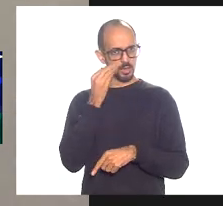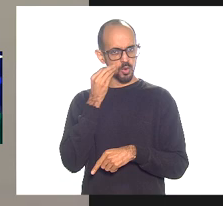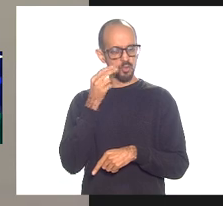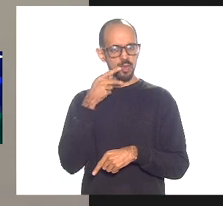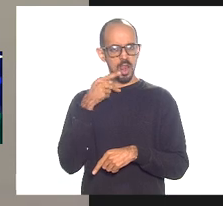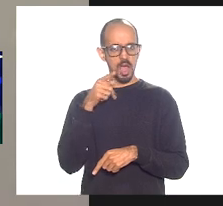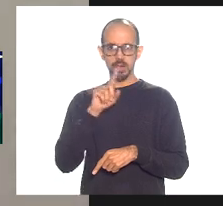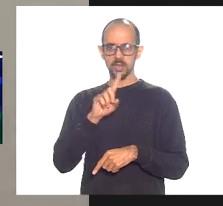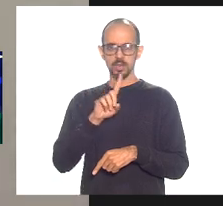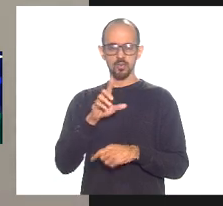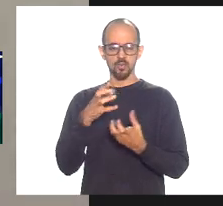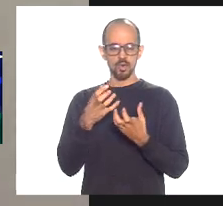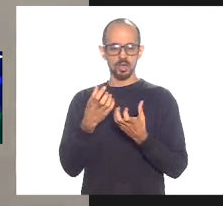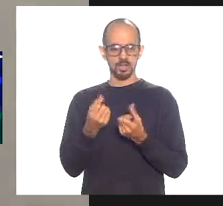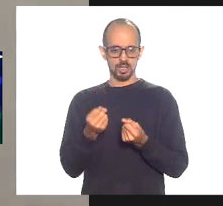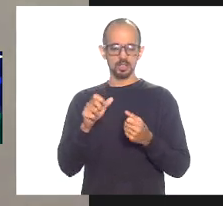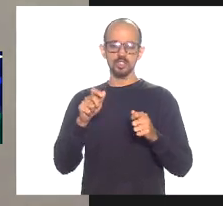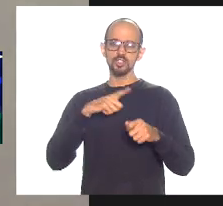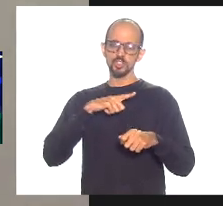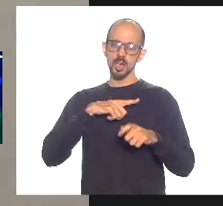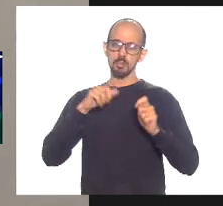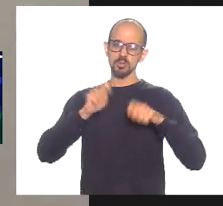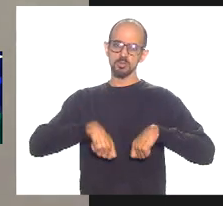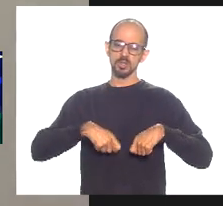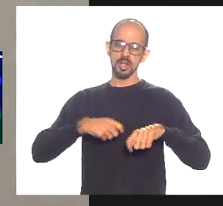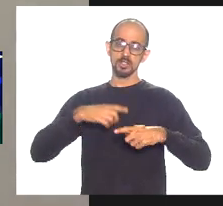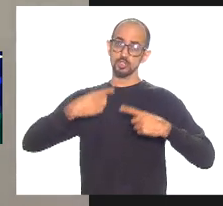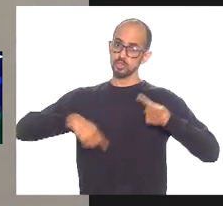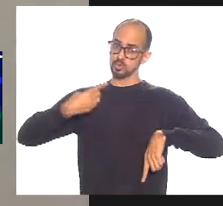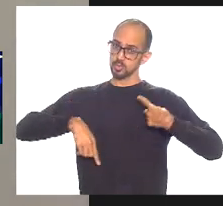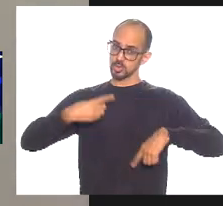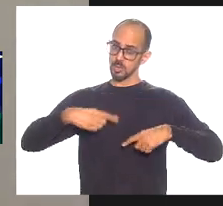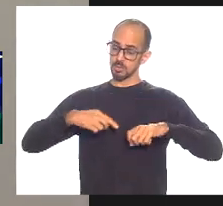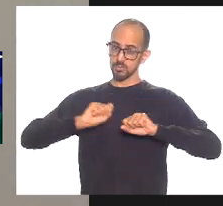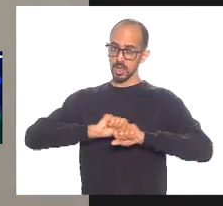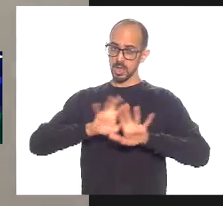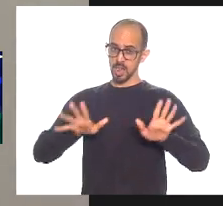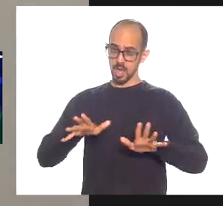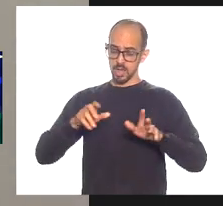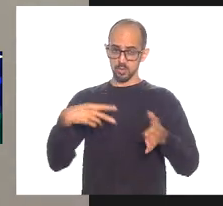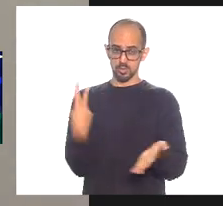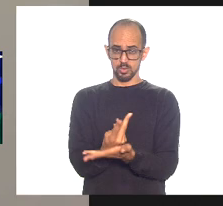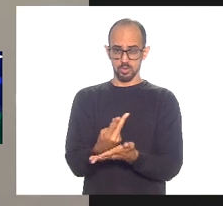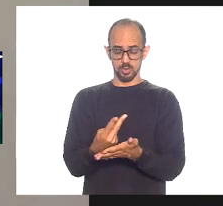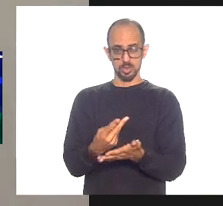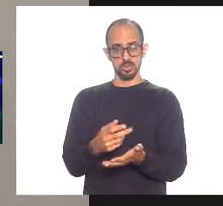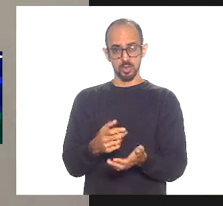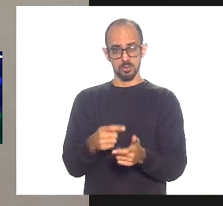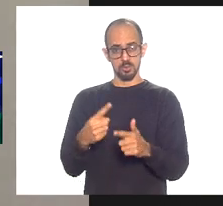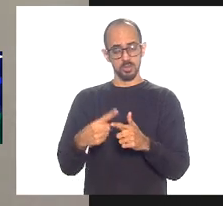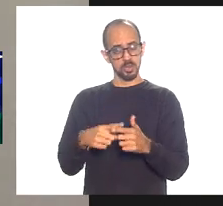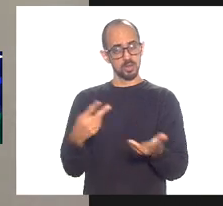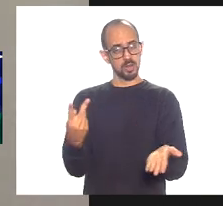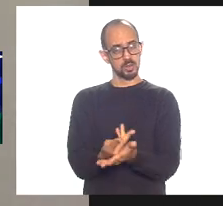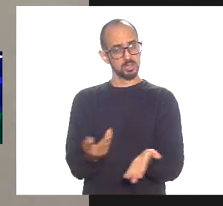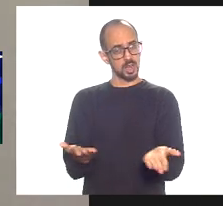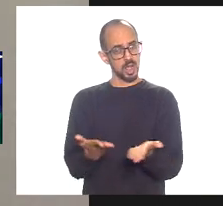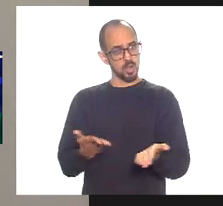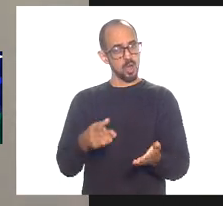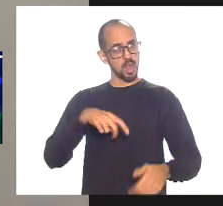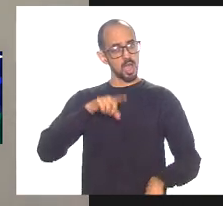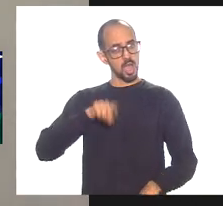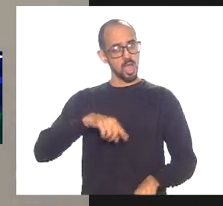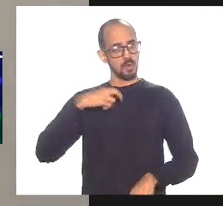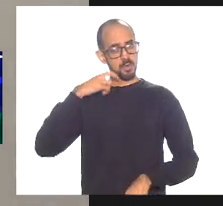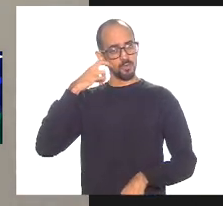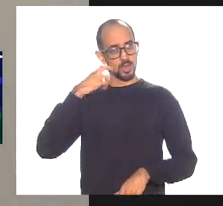tivesse aqui a possibilidade de discussão para que a gente possa esclarecer porque o que a gente está fazendo agora em vergonha essa altura do